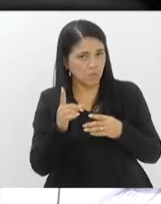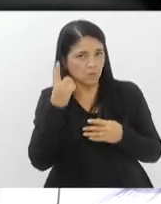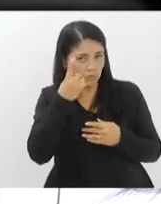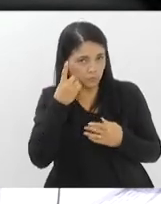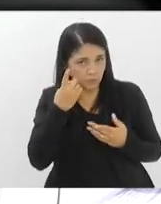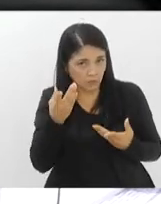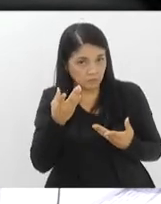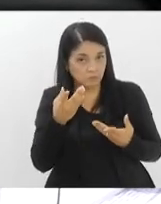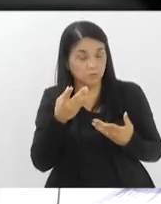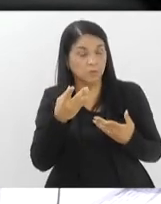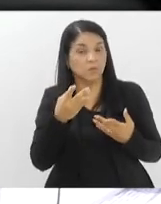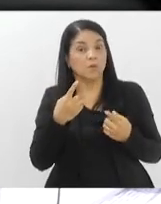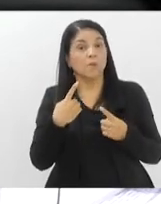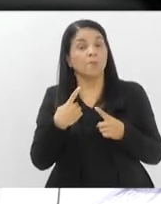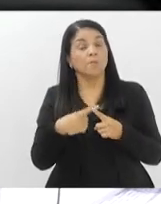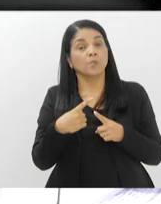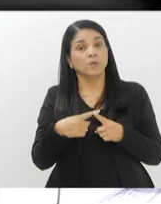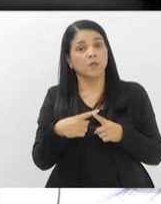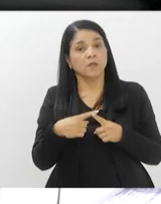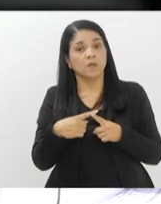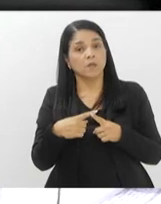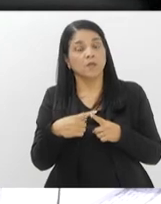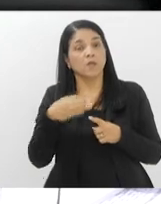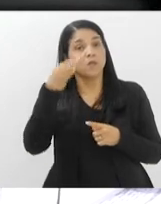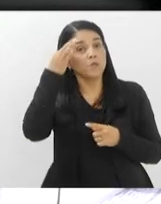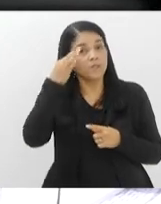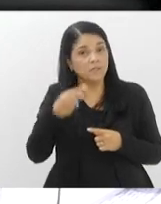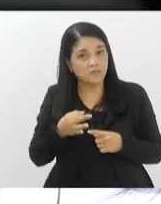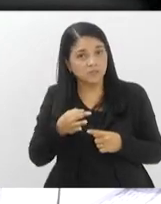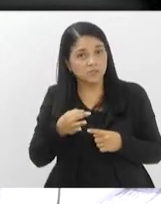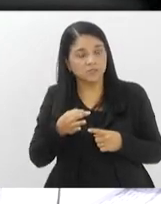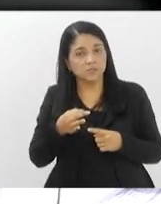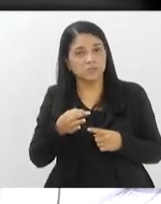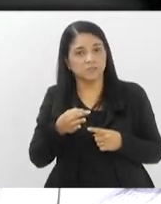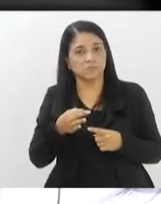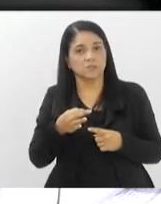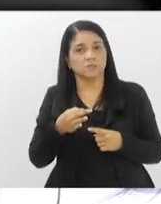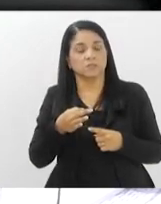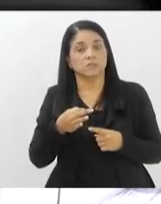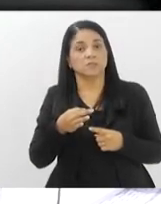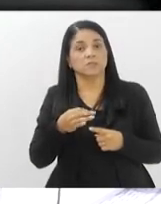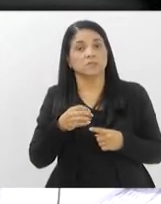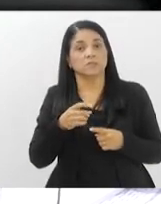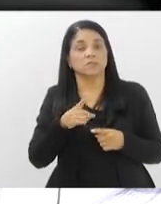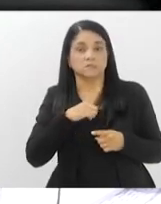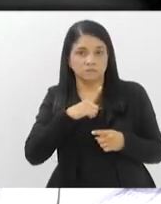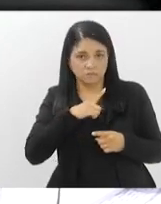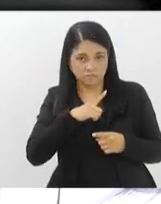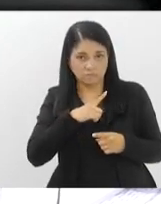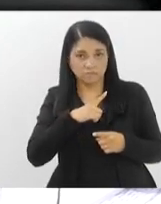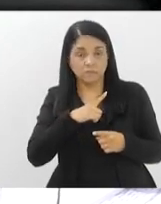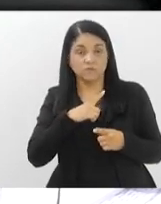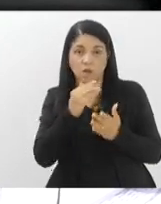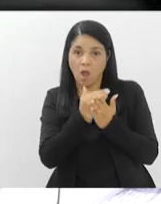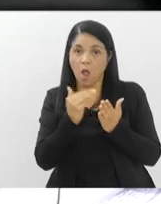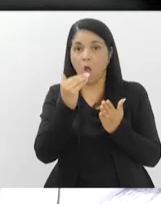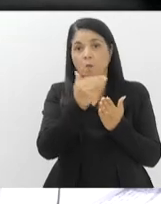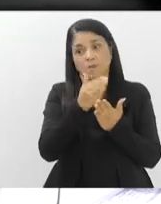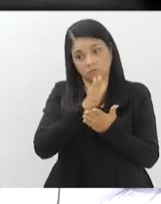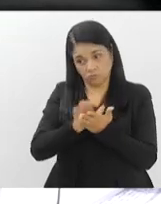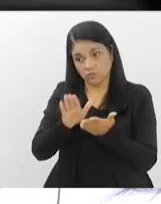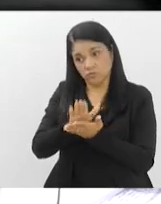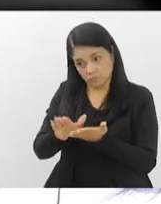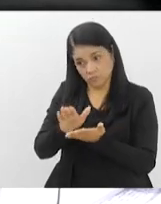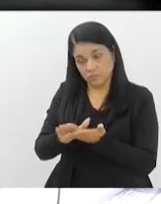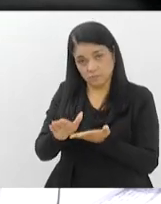Porque, explicitamente, eu entendia que, se o fosse, teria aumento de despesa. E, tendo